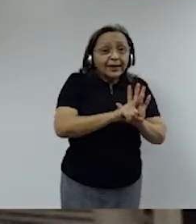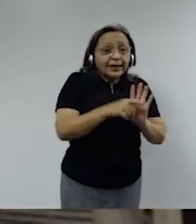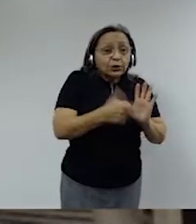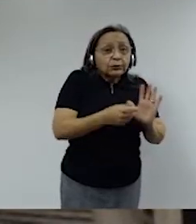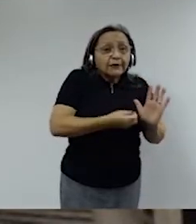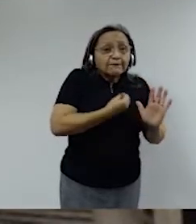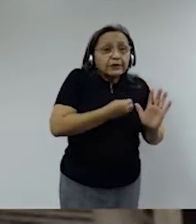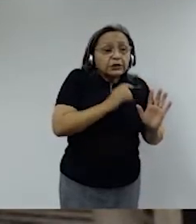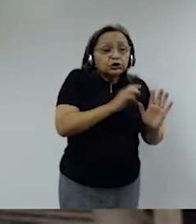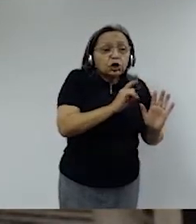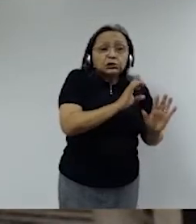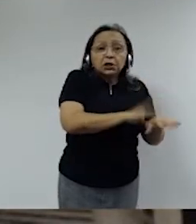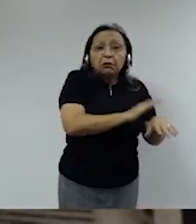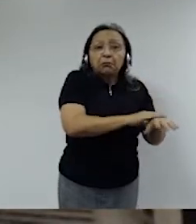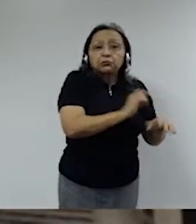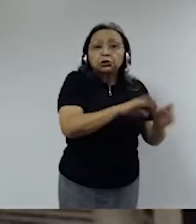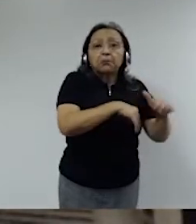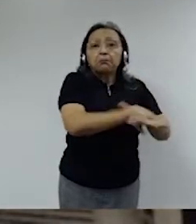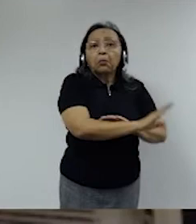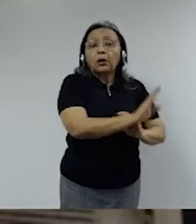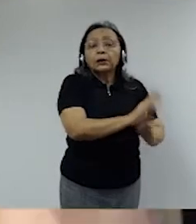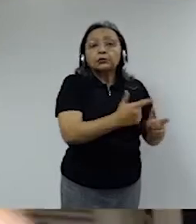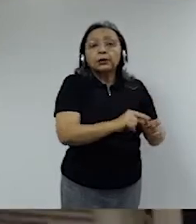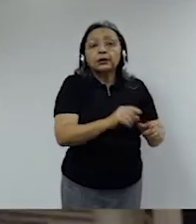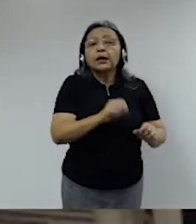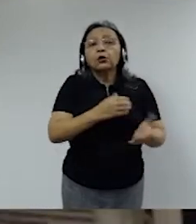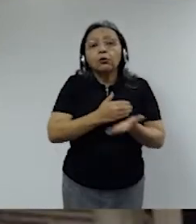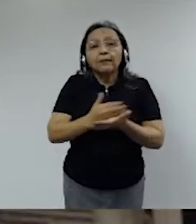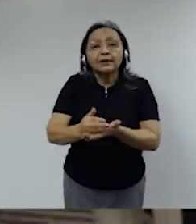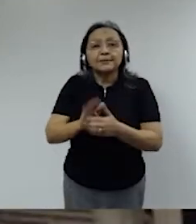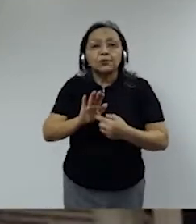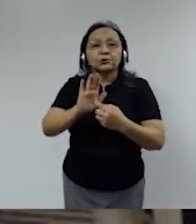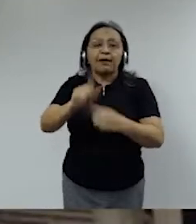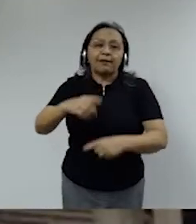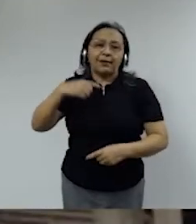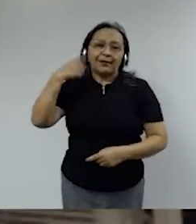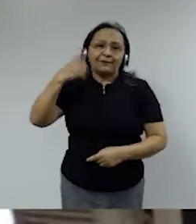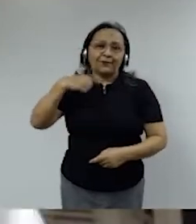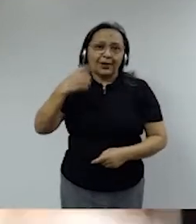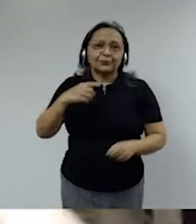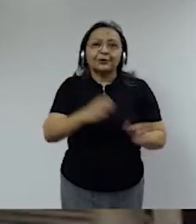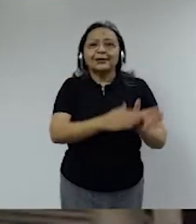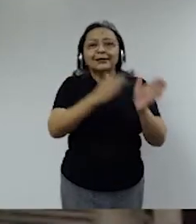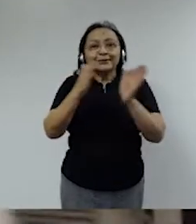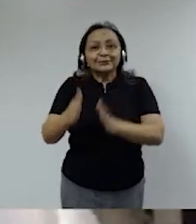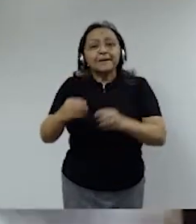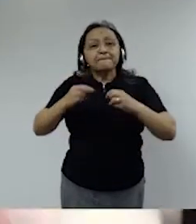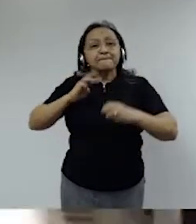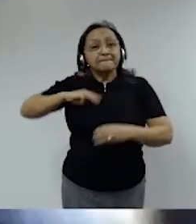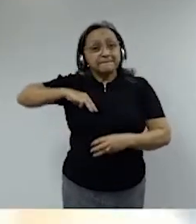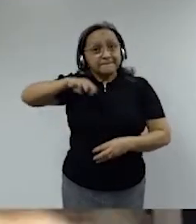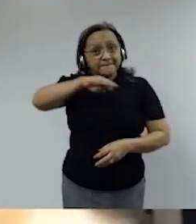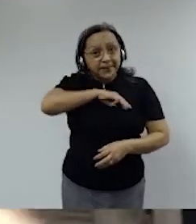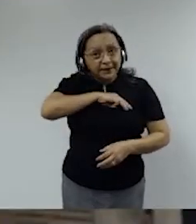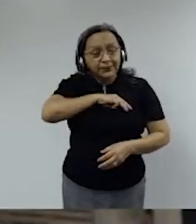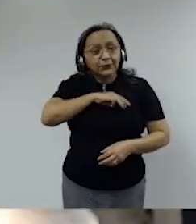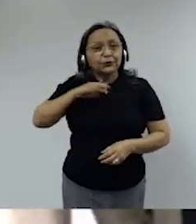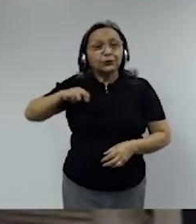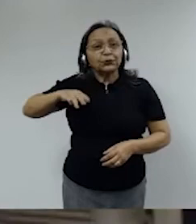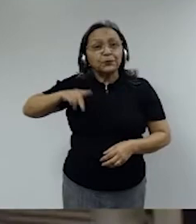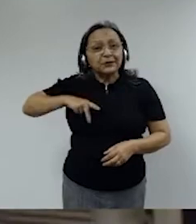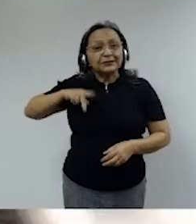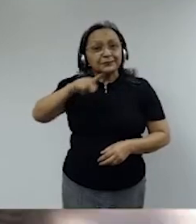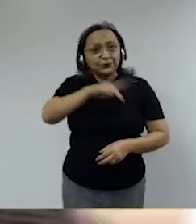tem vida. E quem começa dizendo que a lei tem vida são os advogados, em seguida os membros do Ministério Público e os juízes que